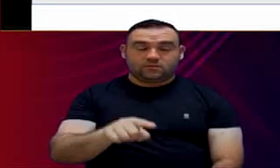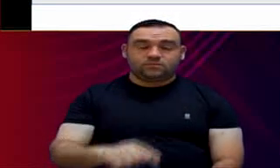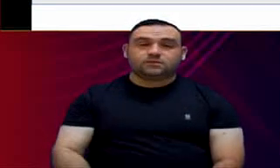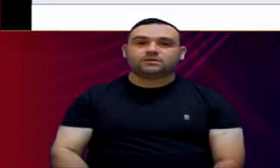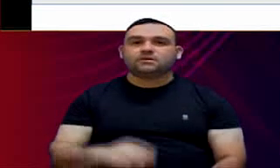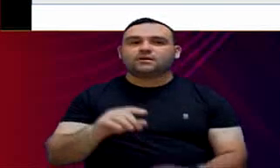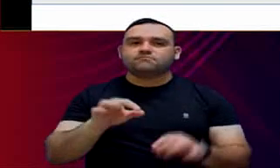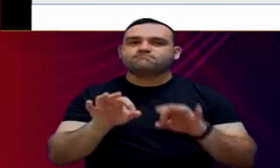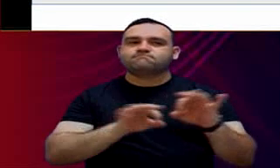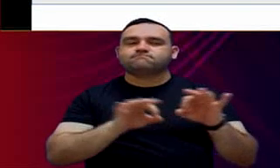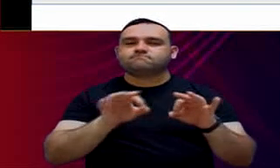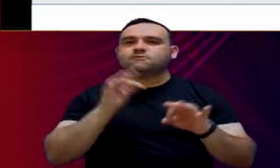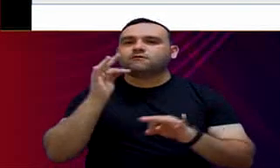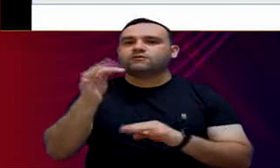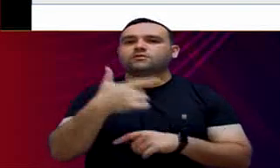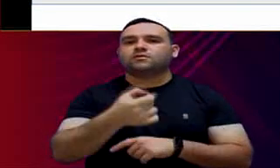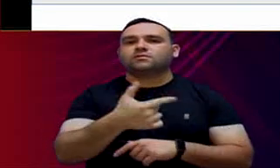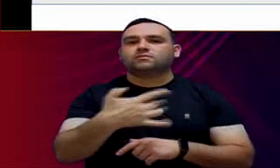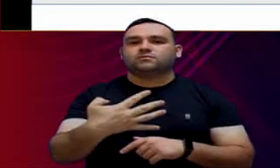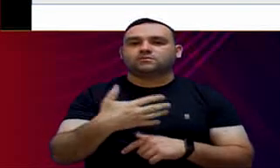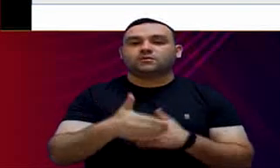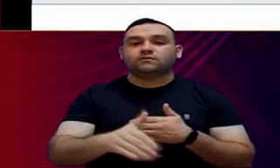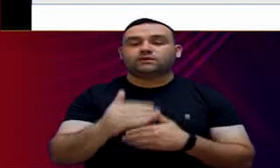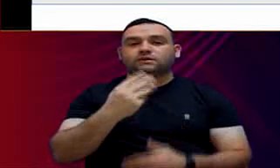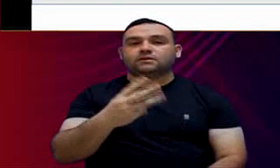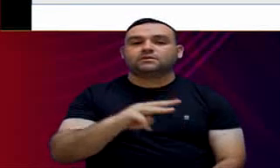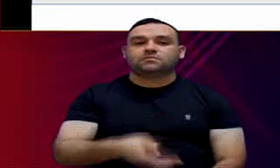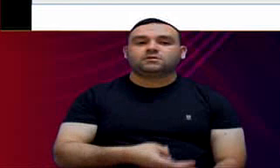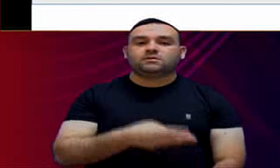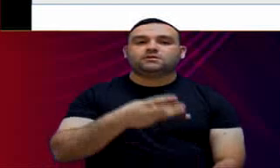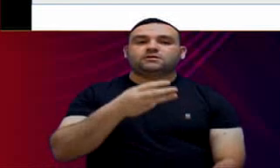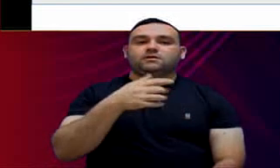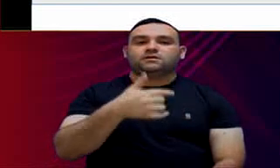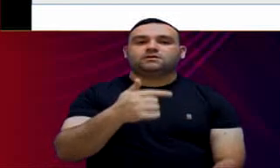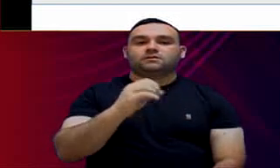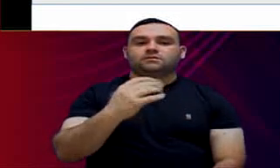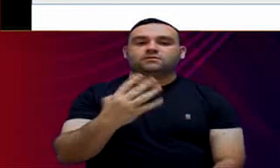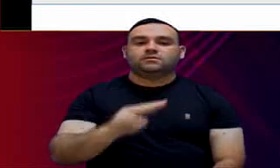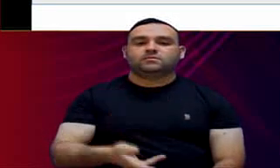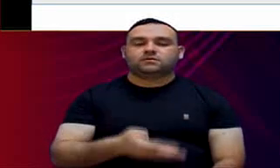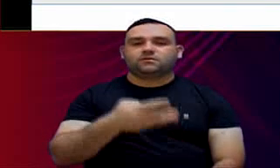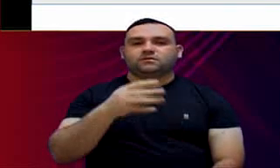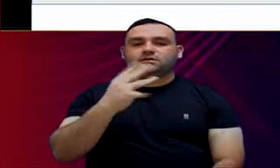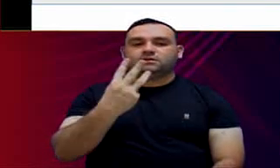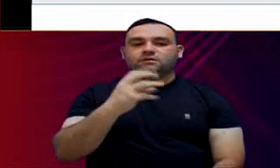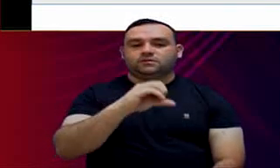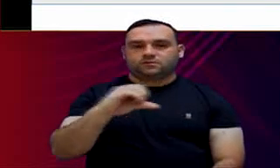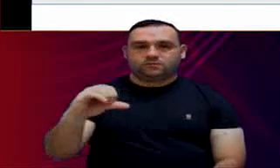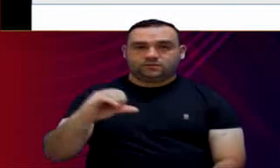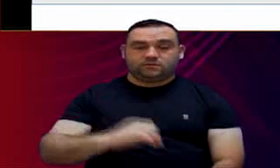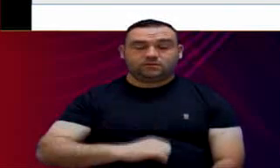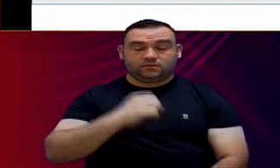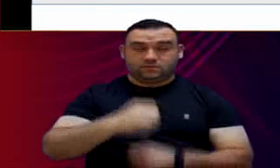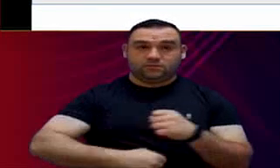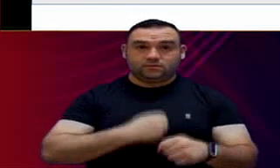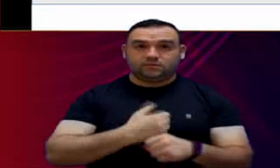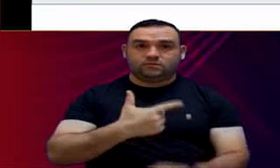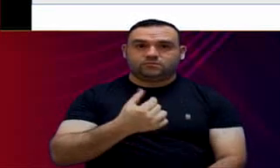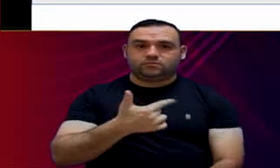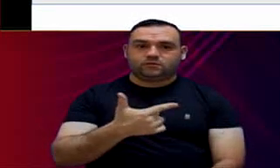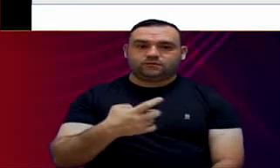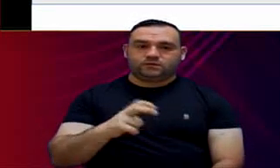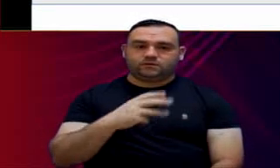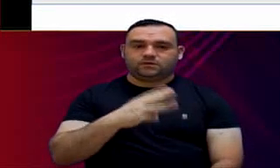projeção aqui de 2024 de 3 bilhões 704 milhões 399 2025